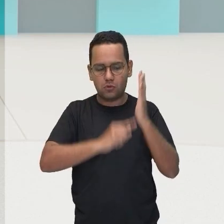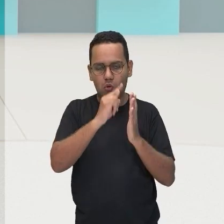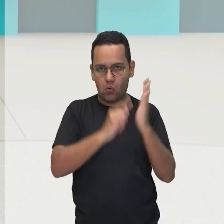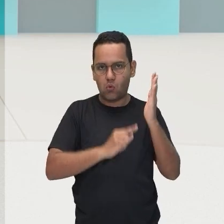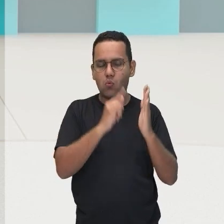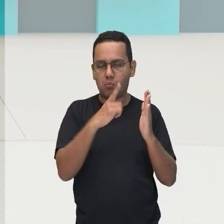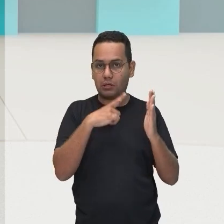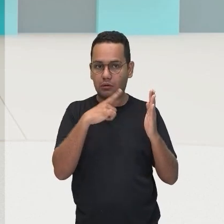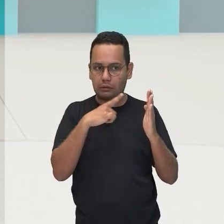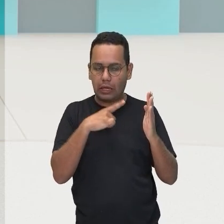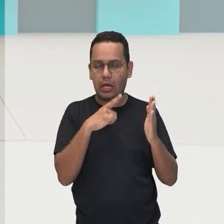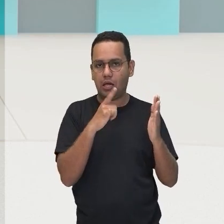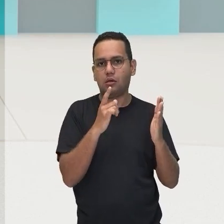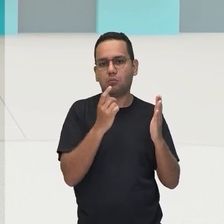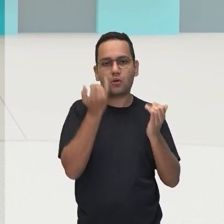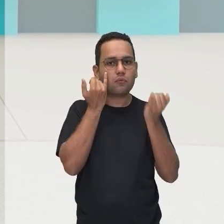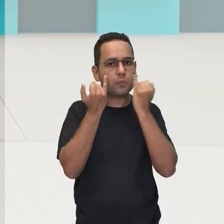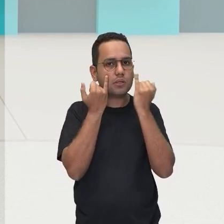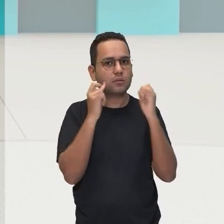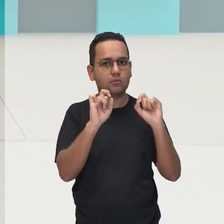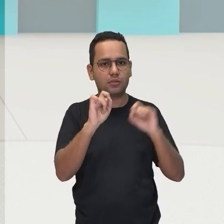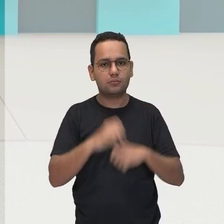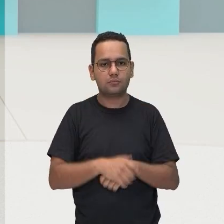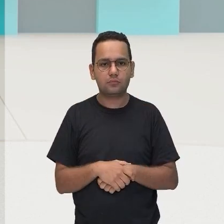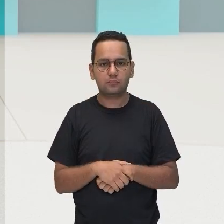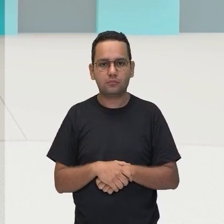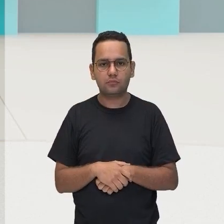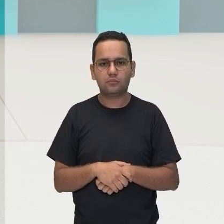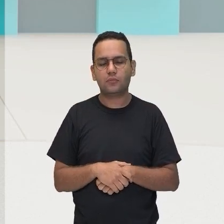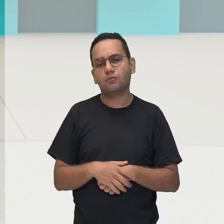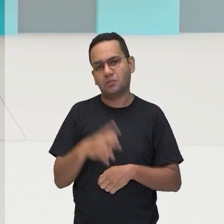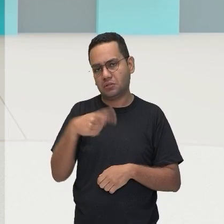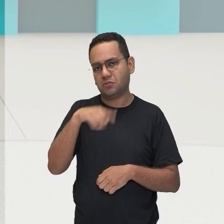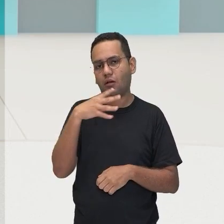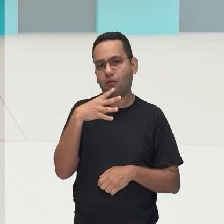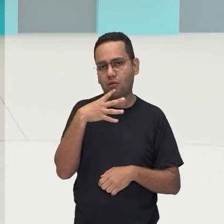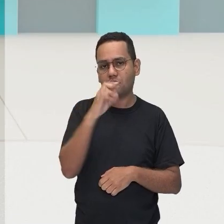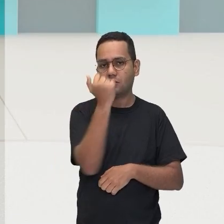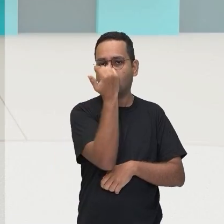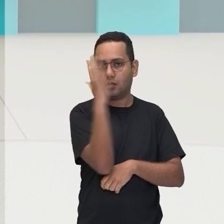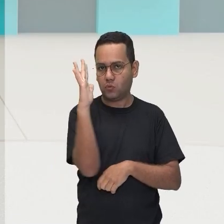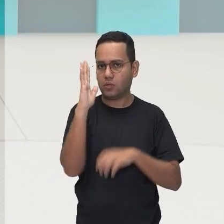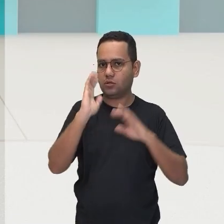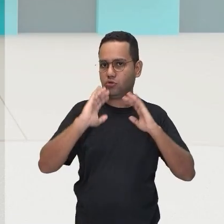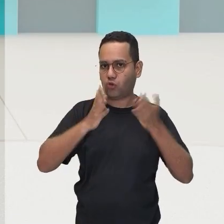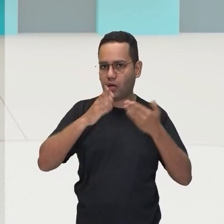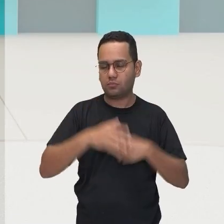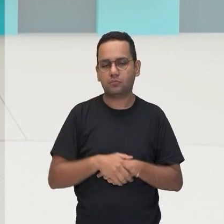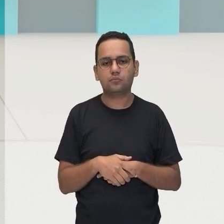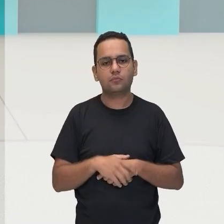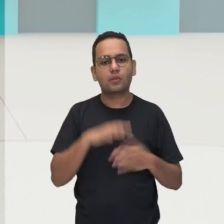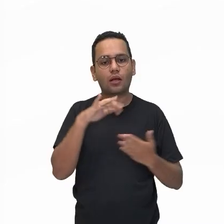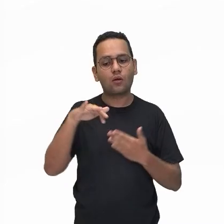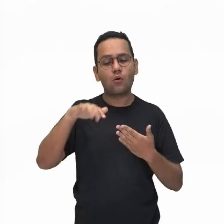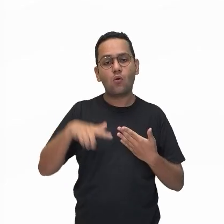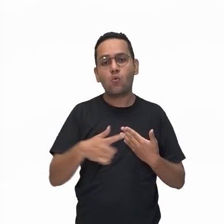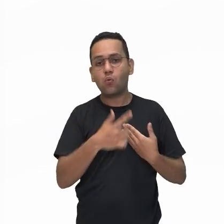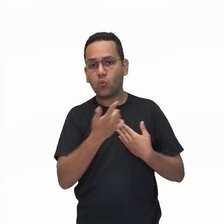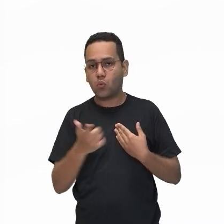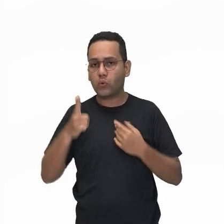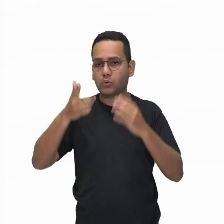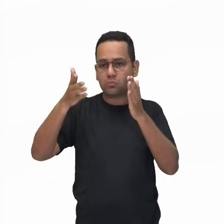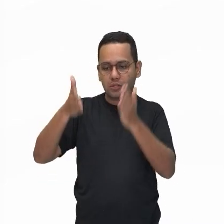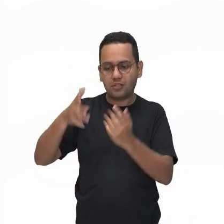práticas corporais de aventura, nós já vimos as da natureza, agora nós vamos entrar numa outra classificação que vocês vão ver agora